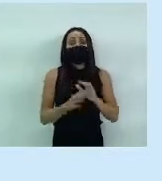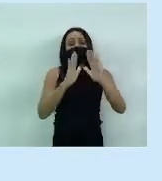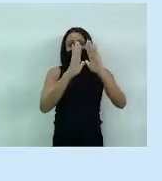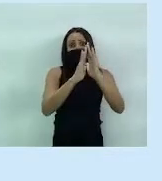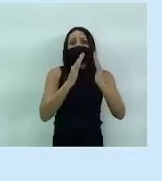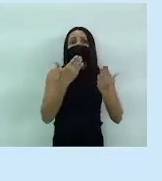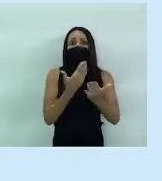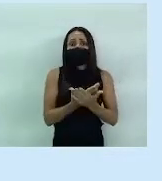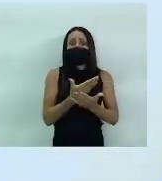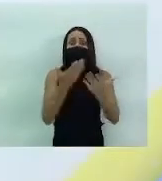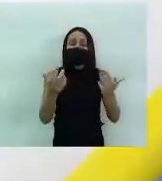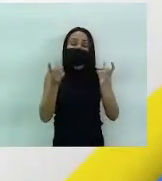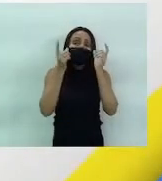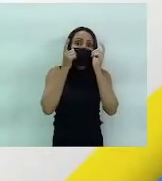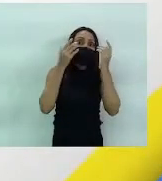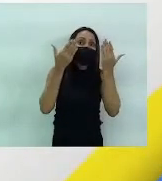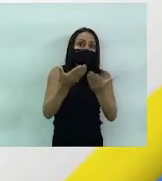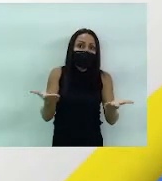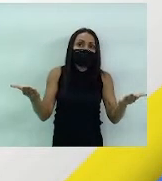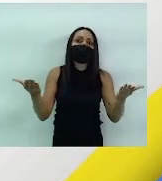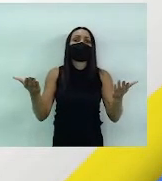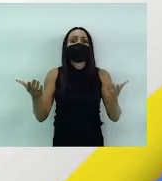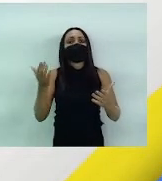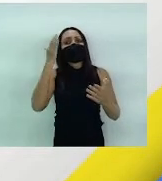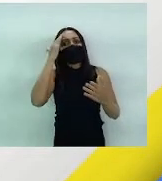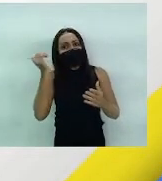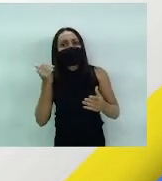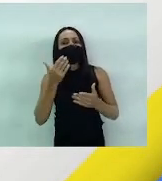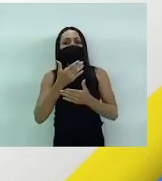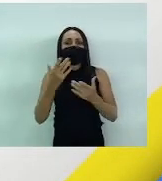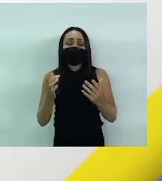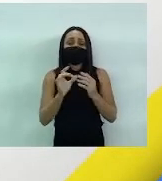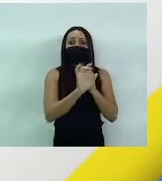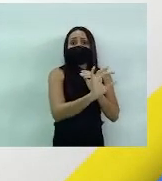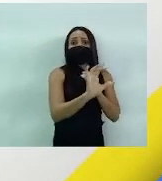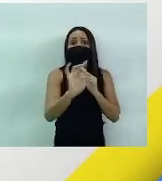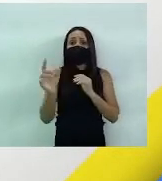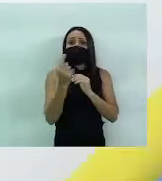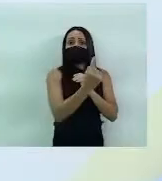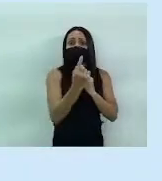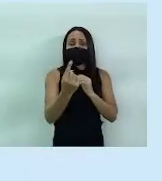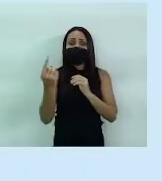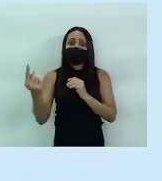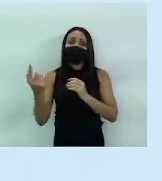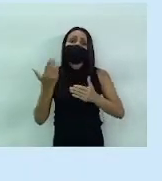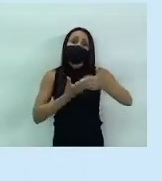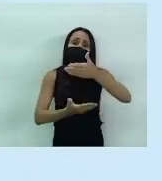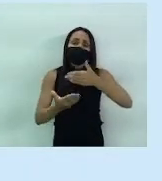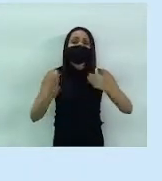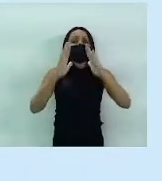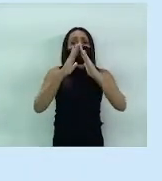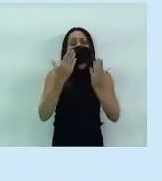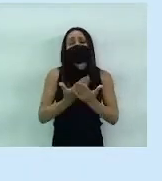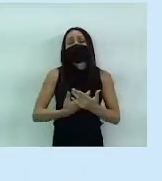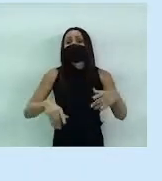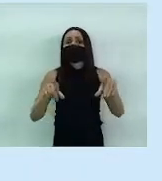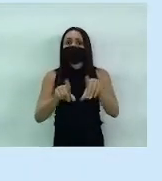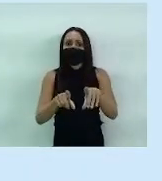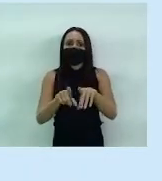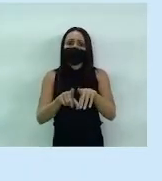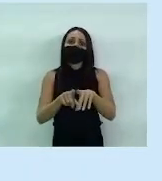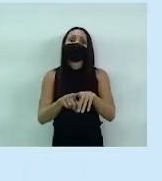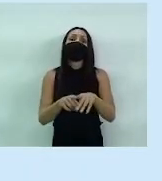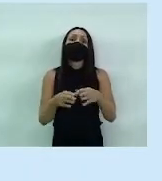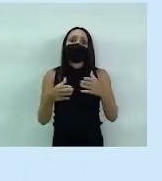escola é um interesse, a saber, é um interesse individual e homogêneo. Então, a escola, ela também